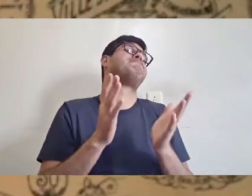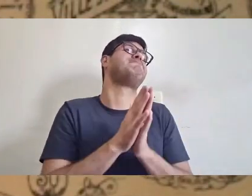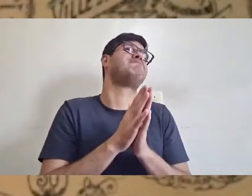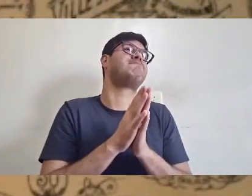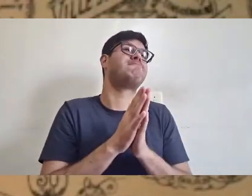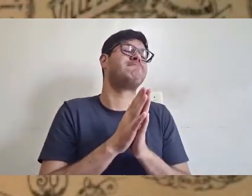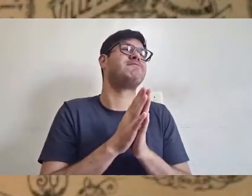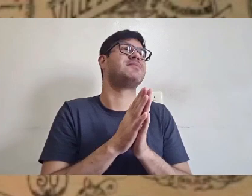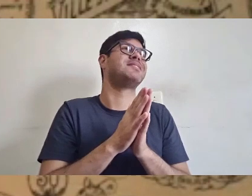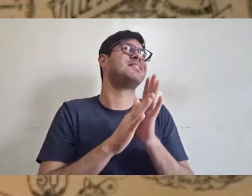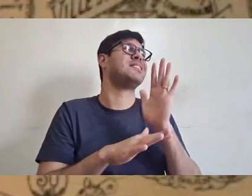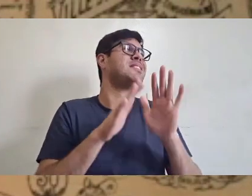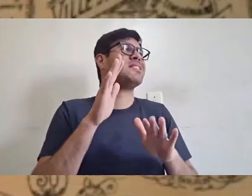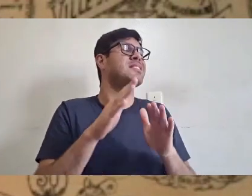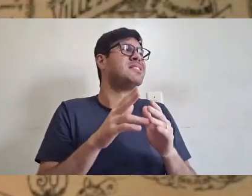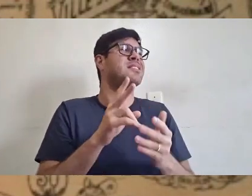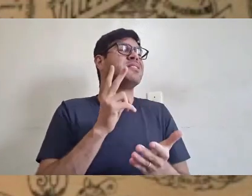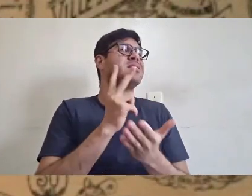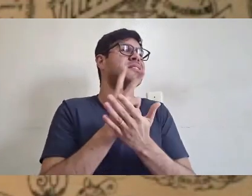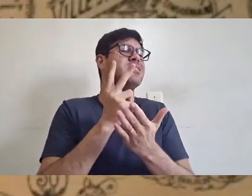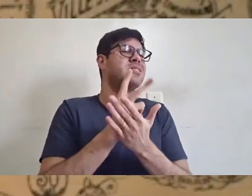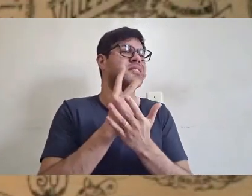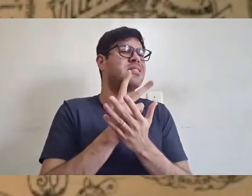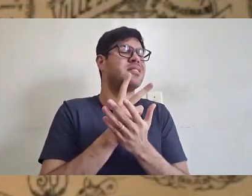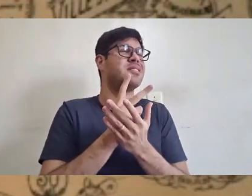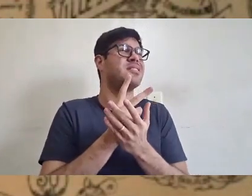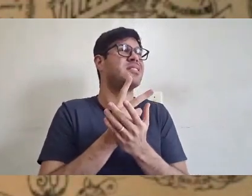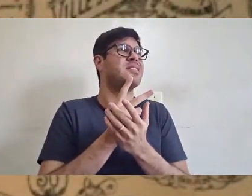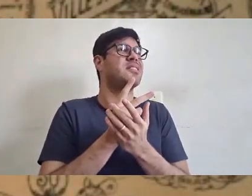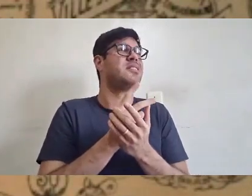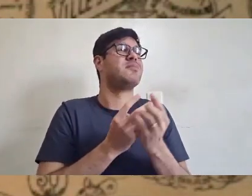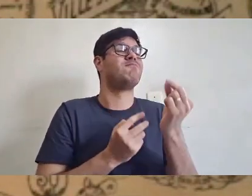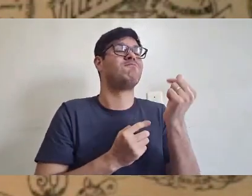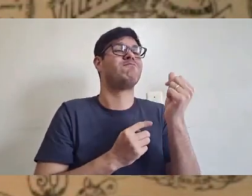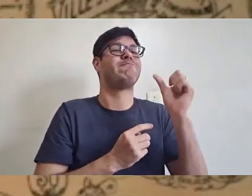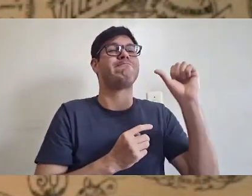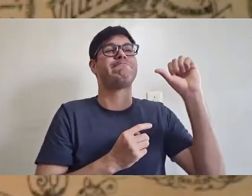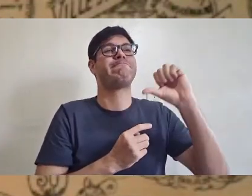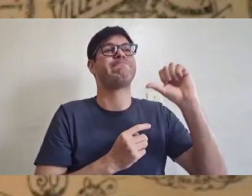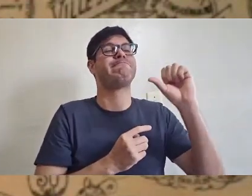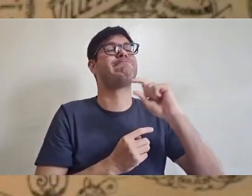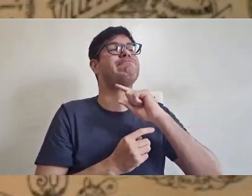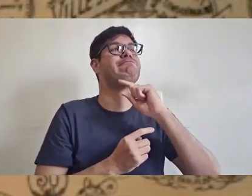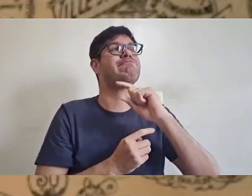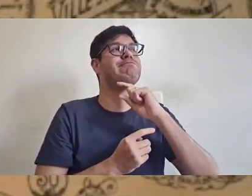São fadados a não ter condições financeiras de manter